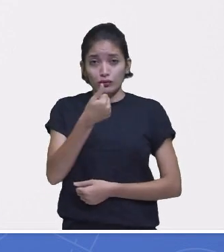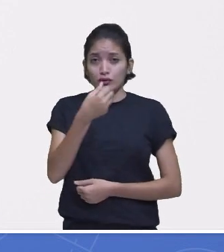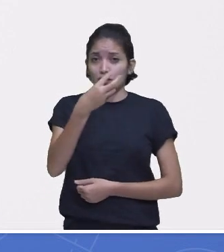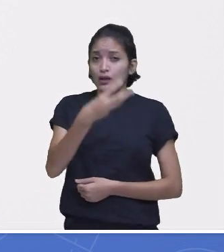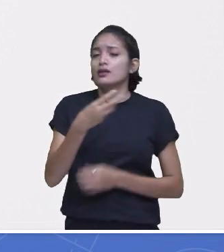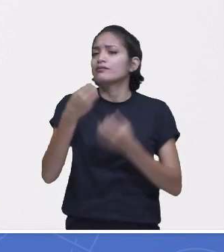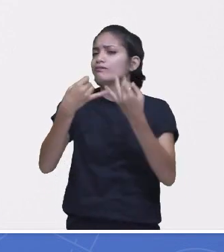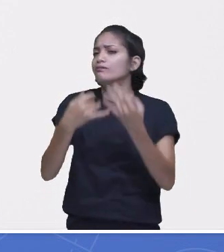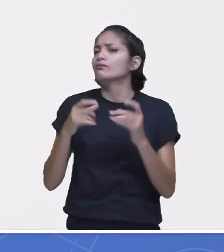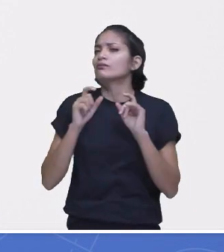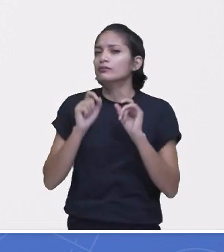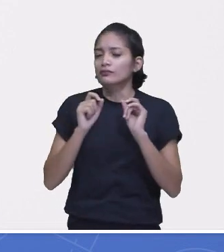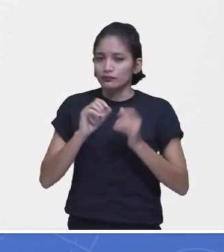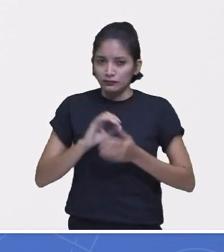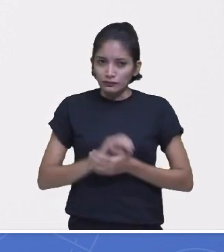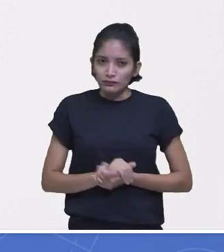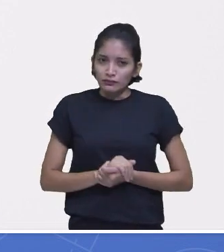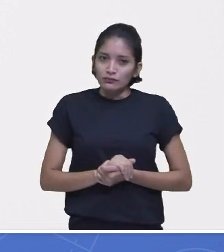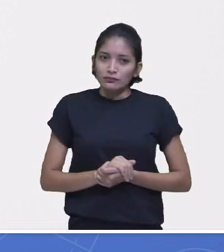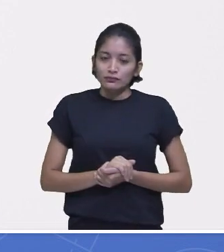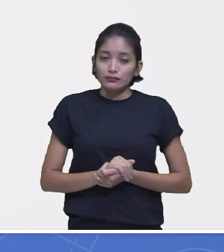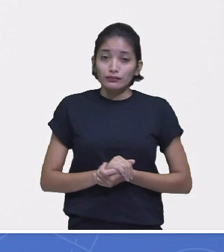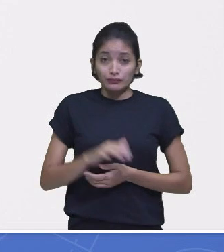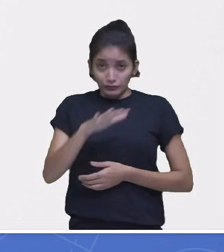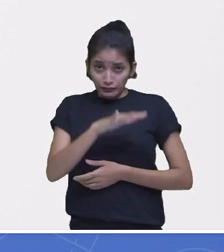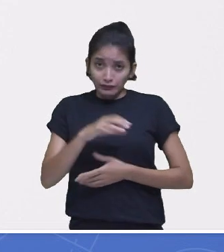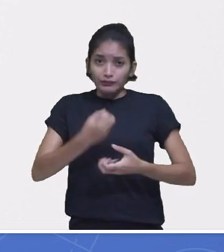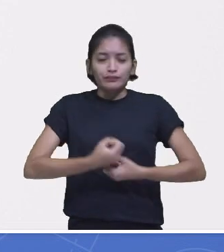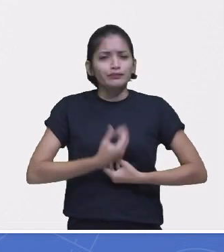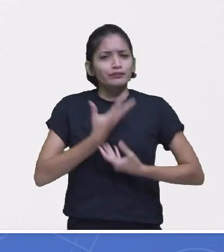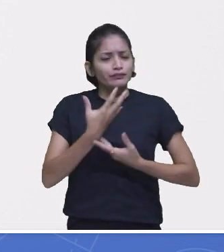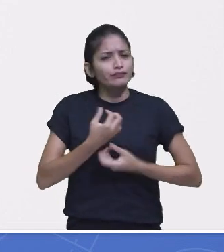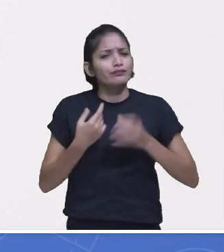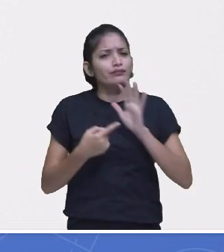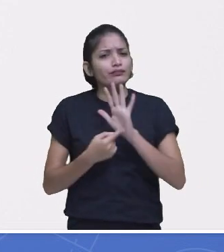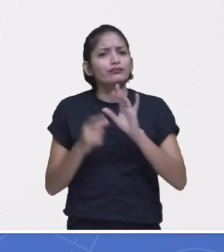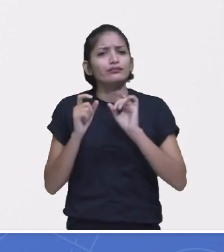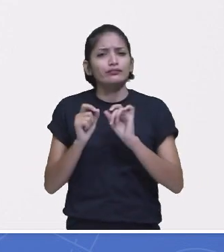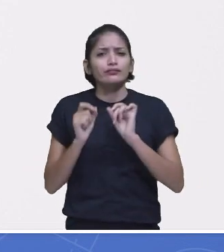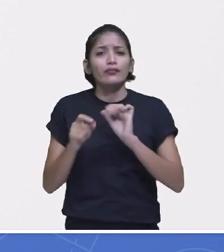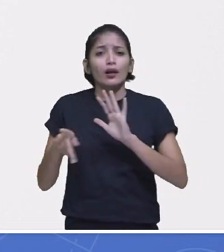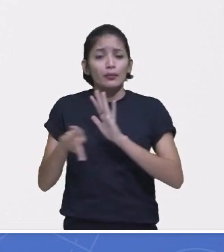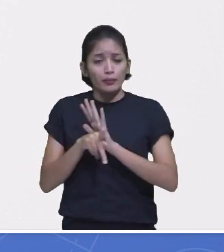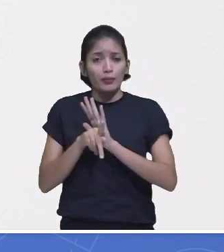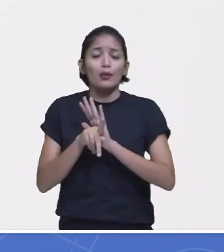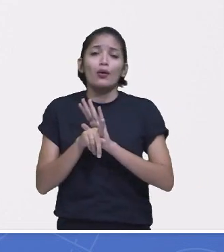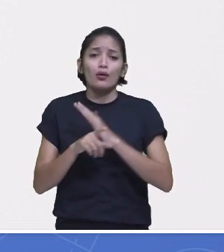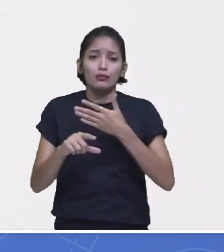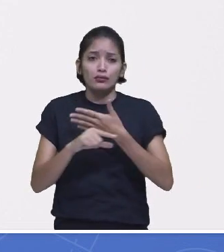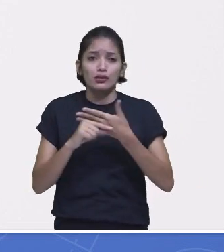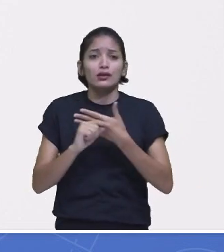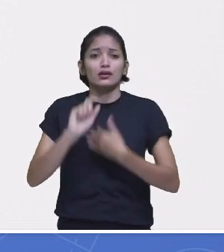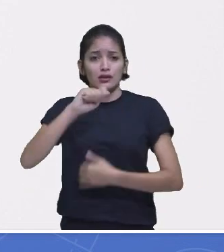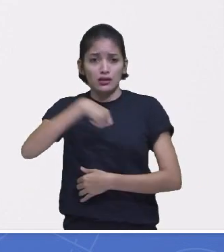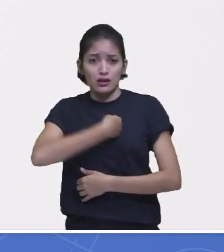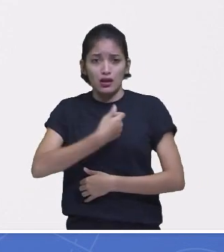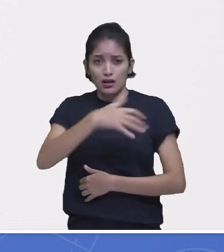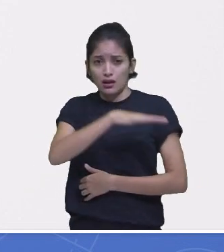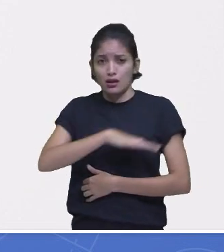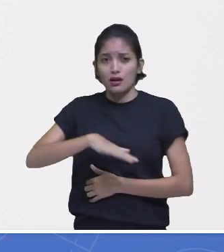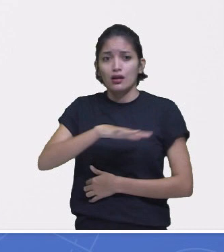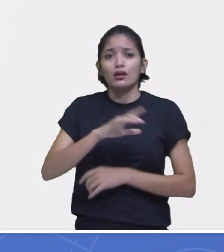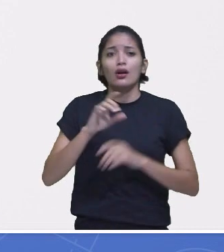o seguinte: os fragmentos poéticos a seguir são de poetas hispânicos e